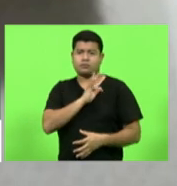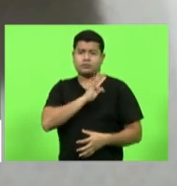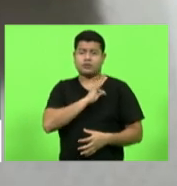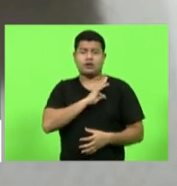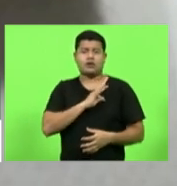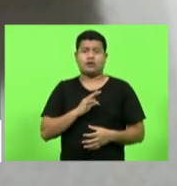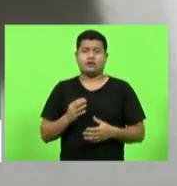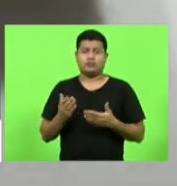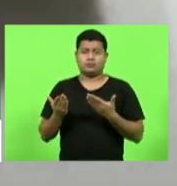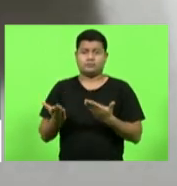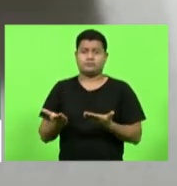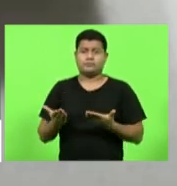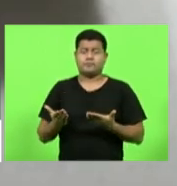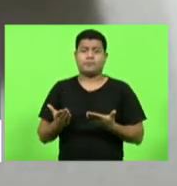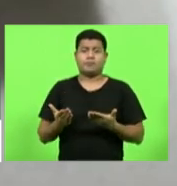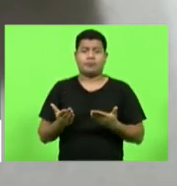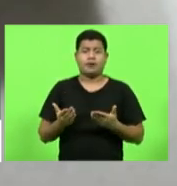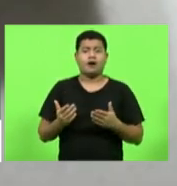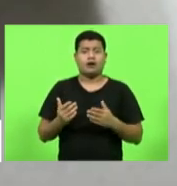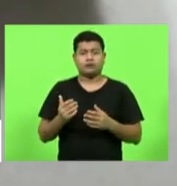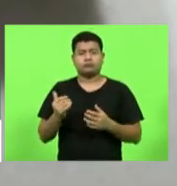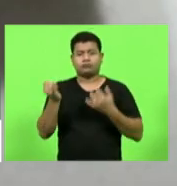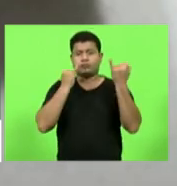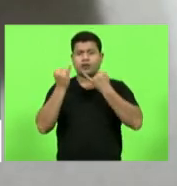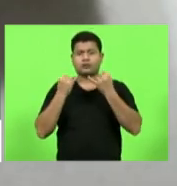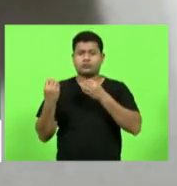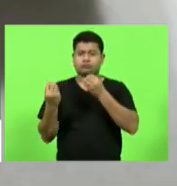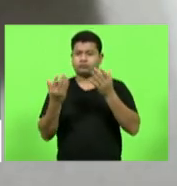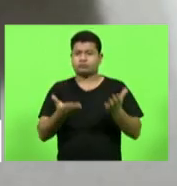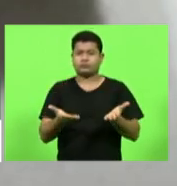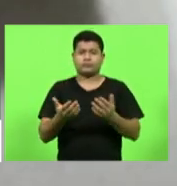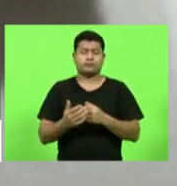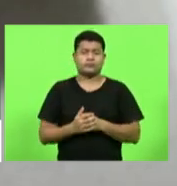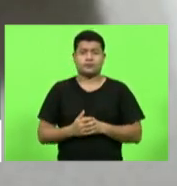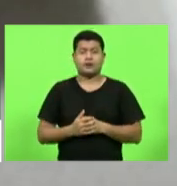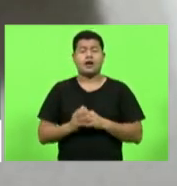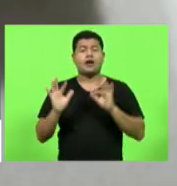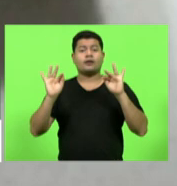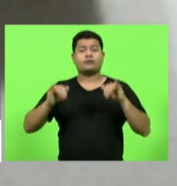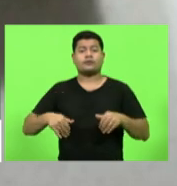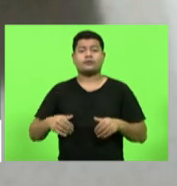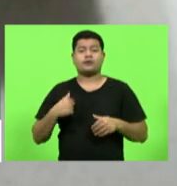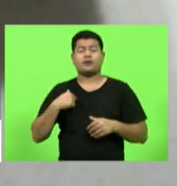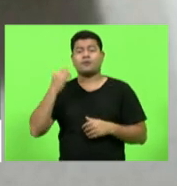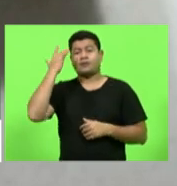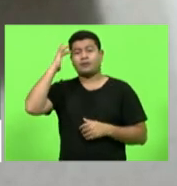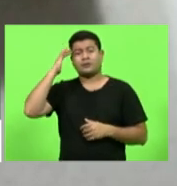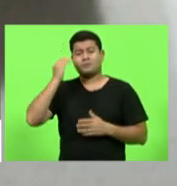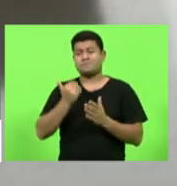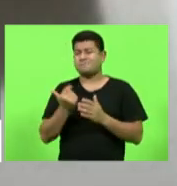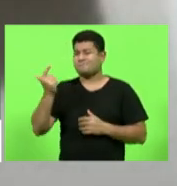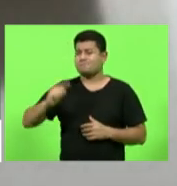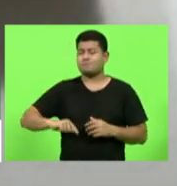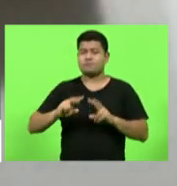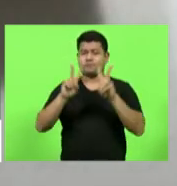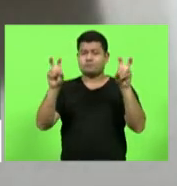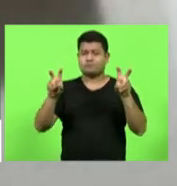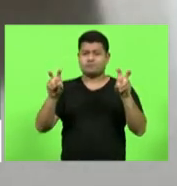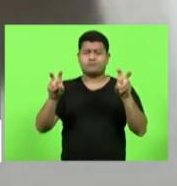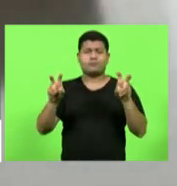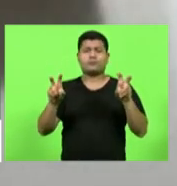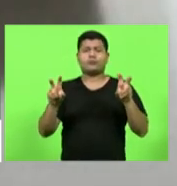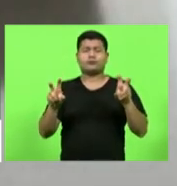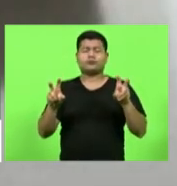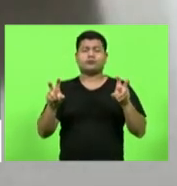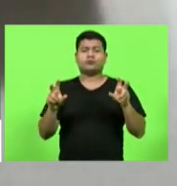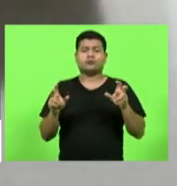necessário, dar todas as informações. Para finalizar, eu acho que esse é mais um tema que ressalta a necessidade de que nós